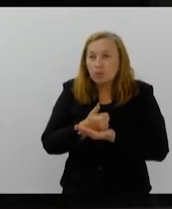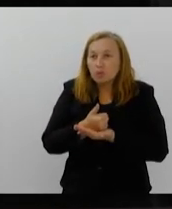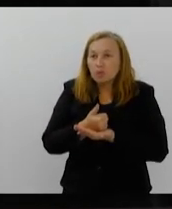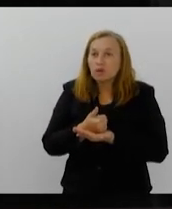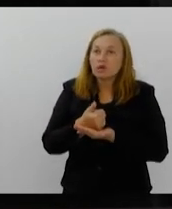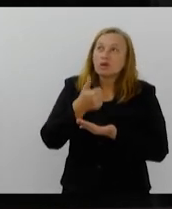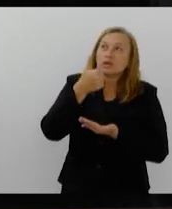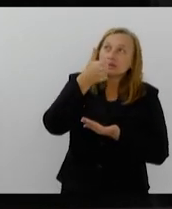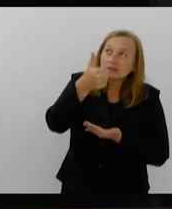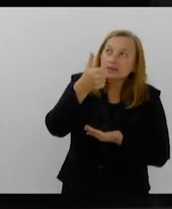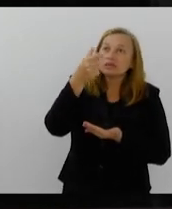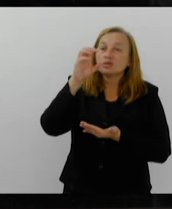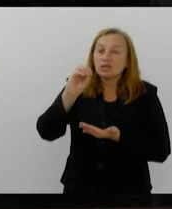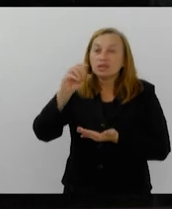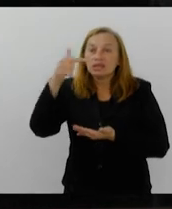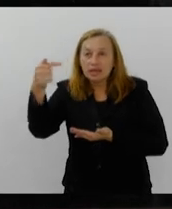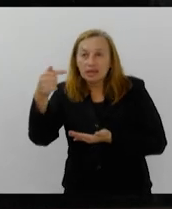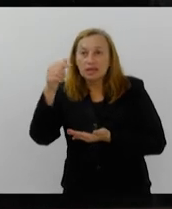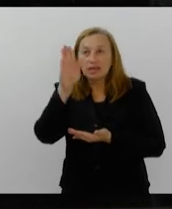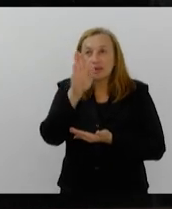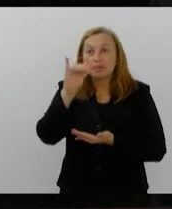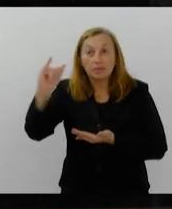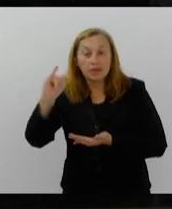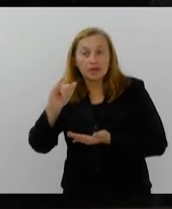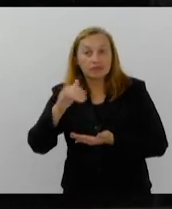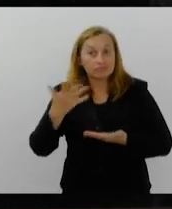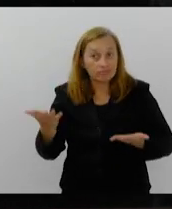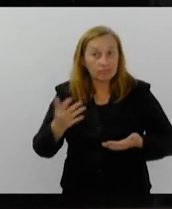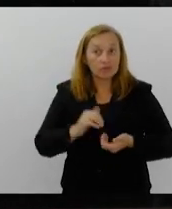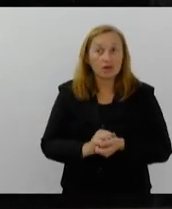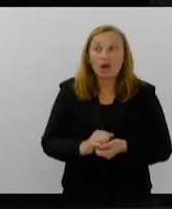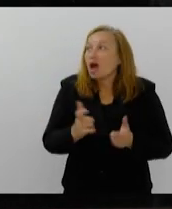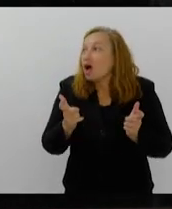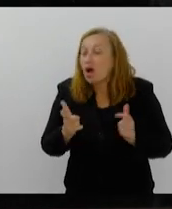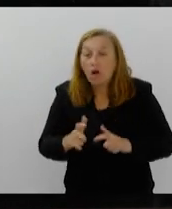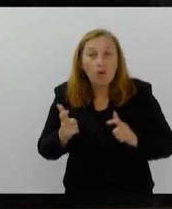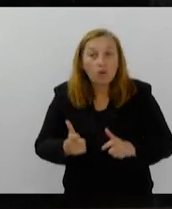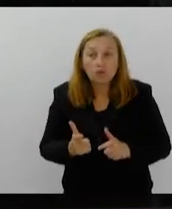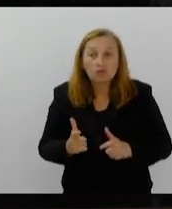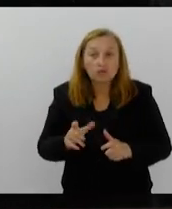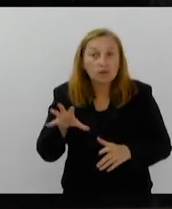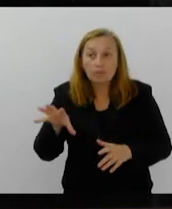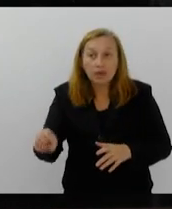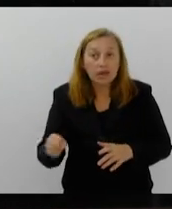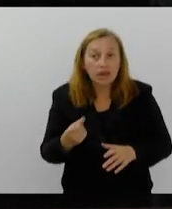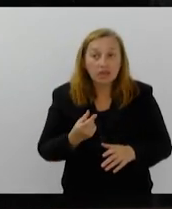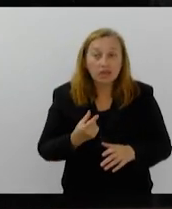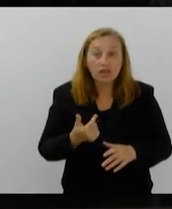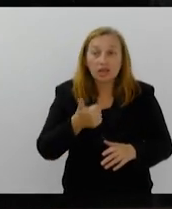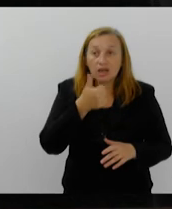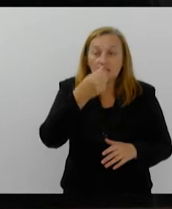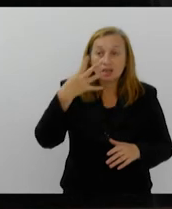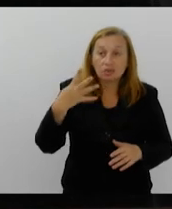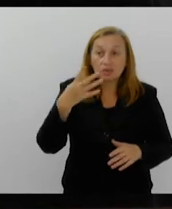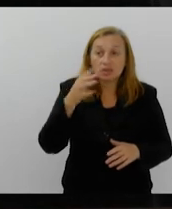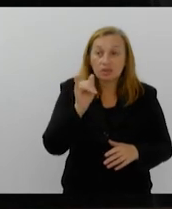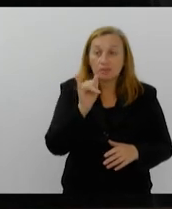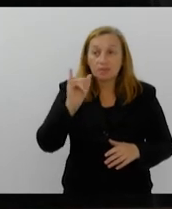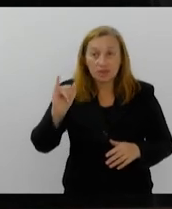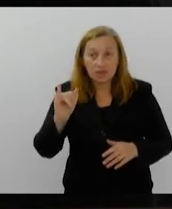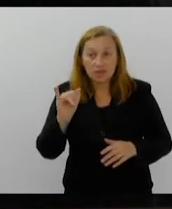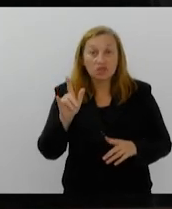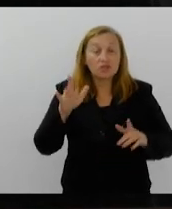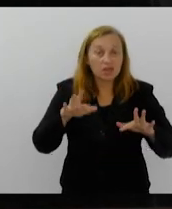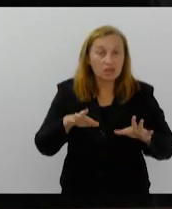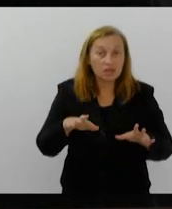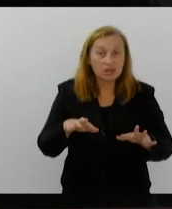dos 107 bi. Ou seja, da onde a gente vai tirar 14 bi de diferença? Será que vai